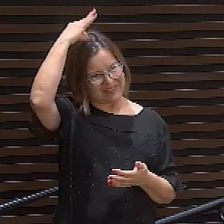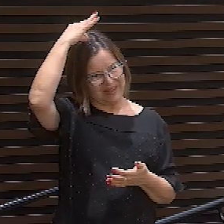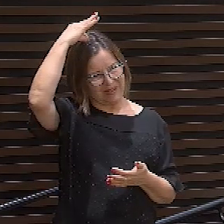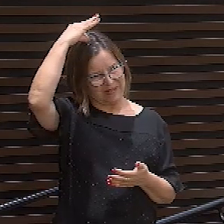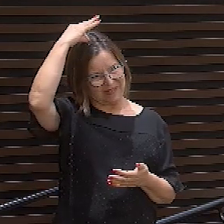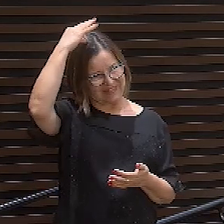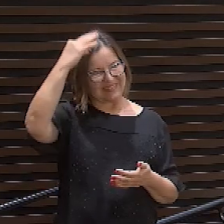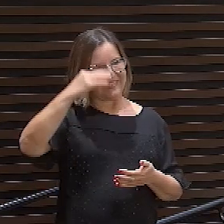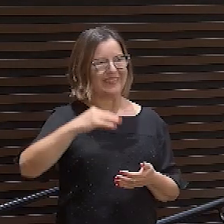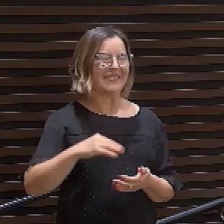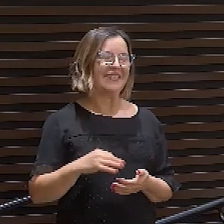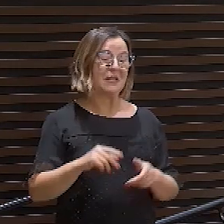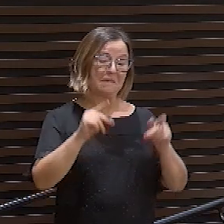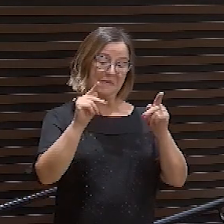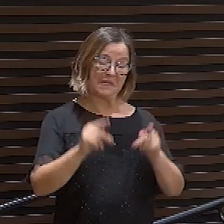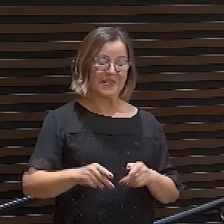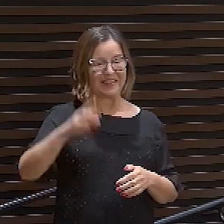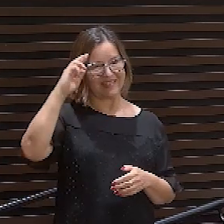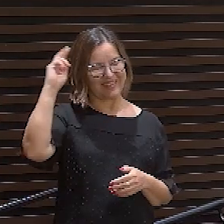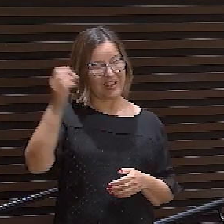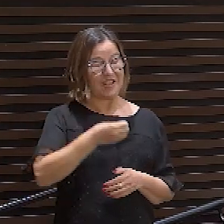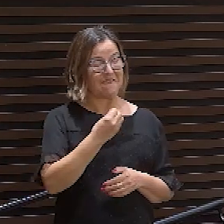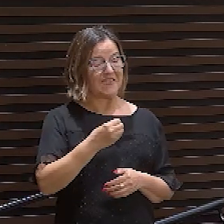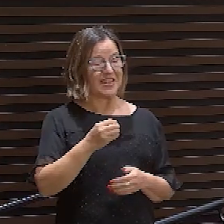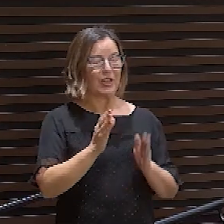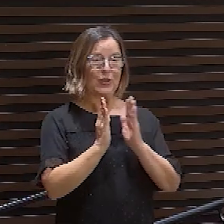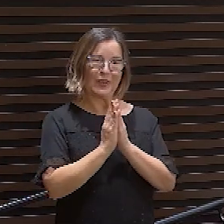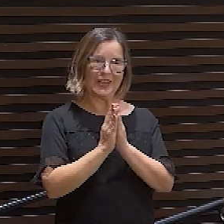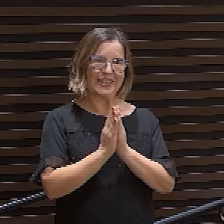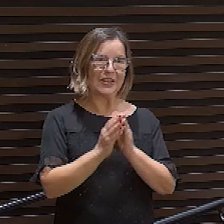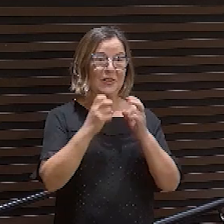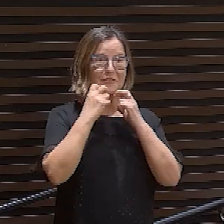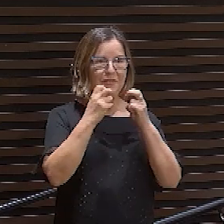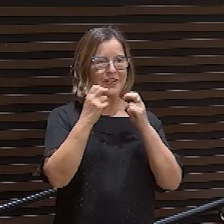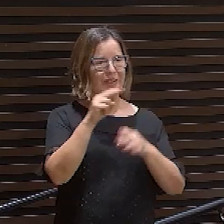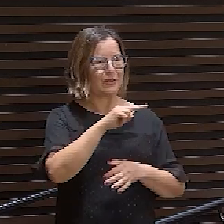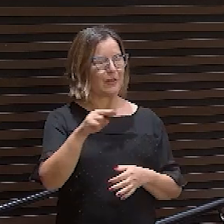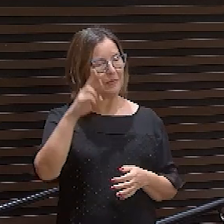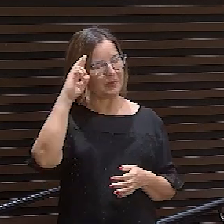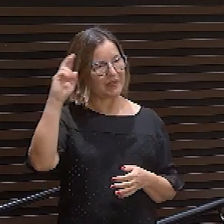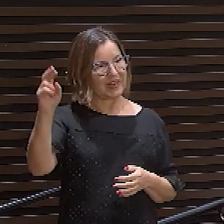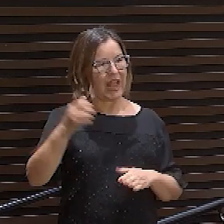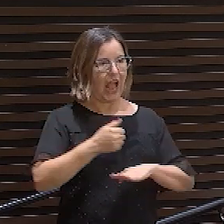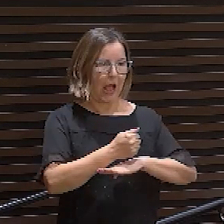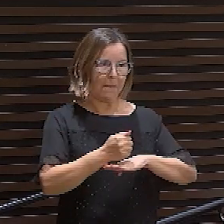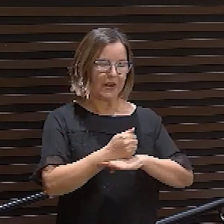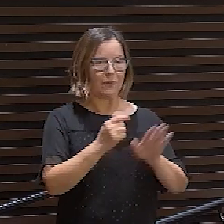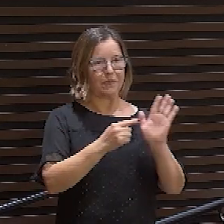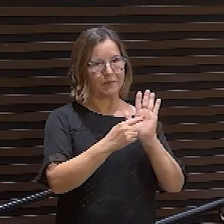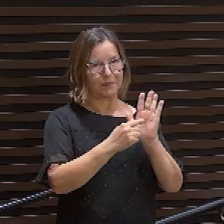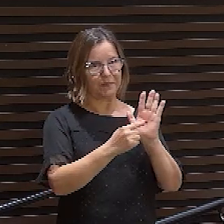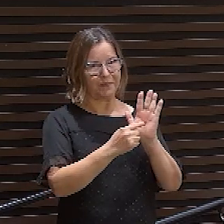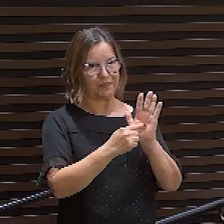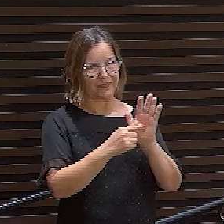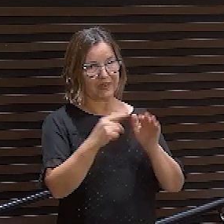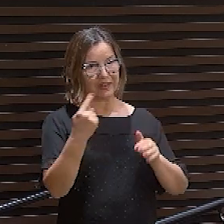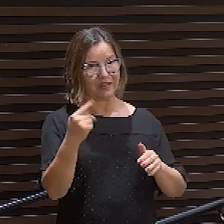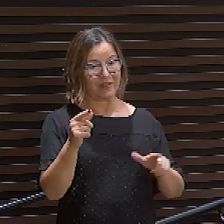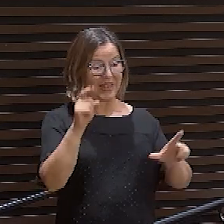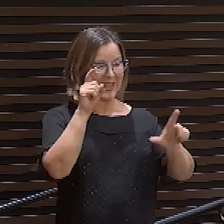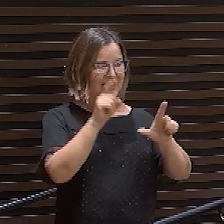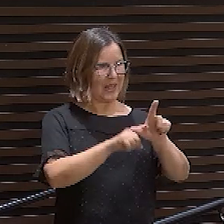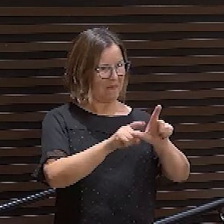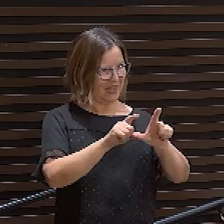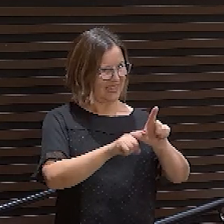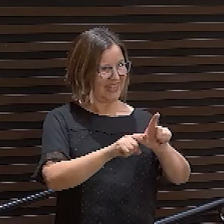Senhor. A vida de oração, ao invocar o nome do Senhor, Abraão demonstra sua dependência